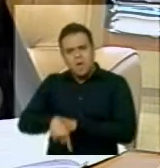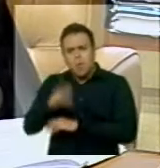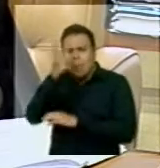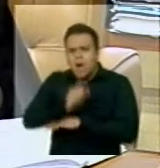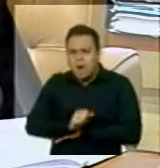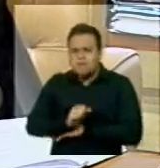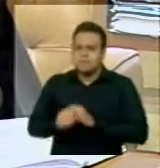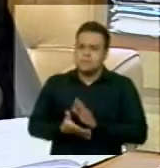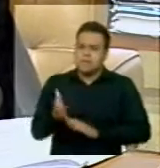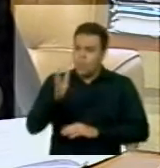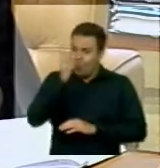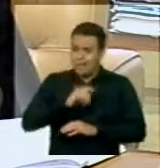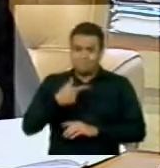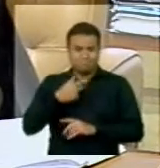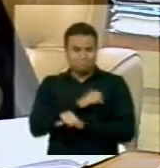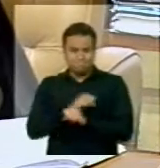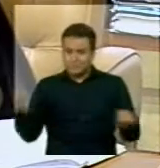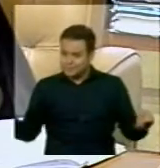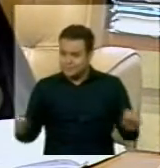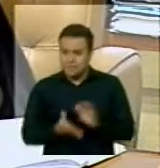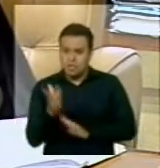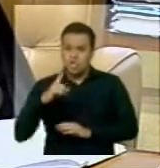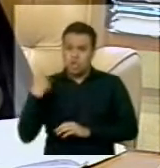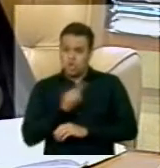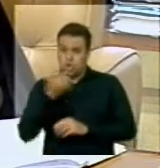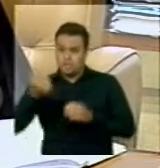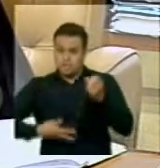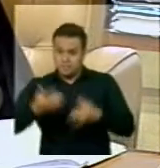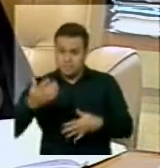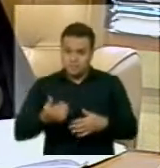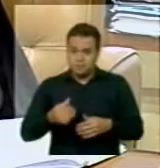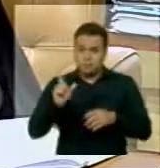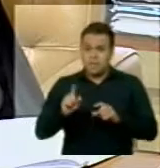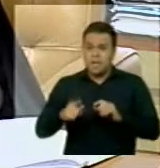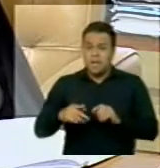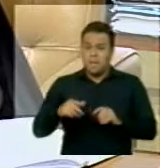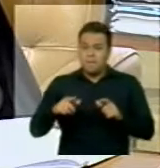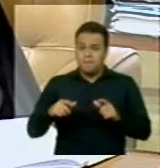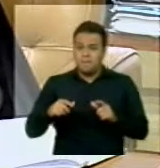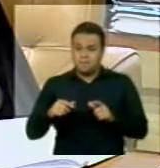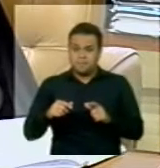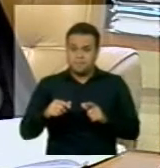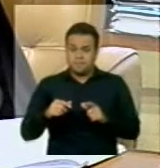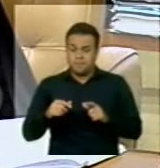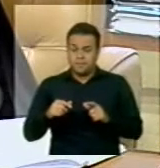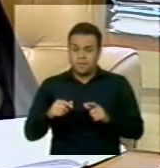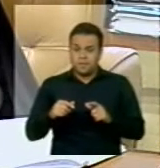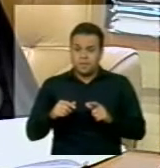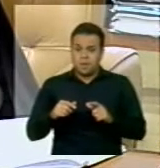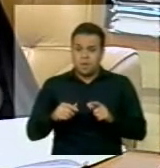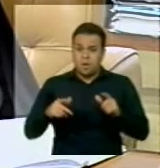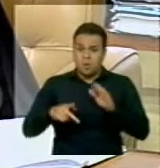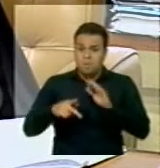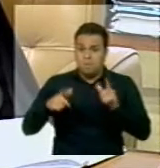a uma impossibilidade. E nós estamos a falar de propriedades, em geral, às vezes até em tamanhos